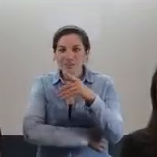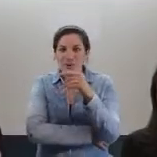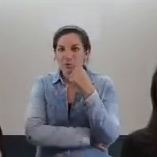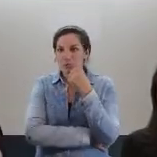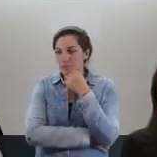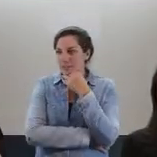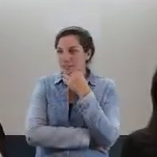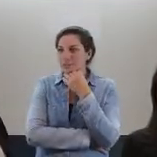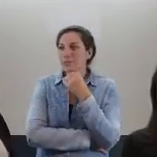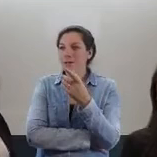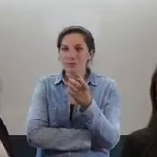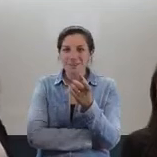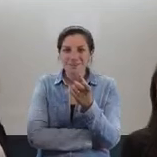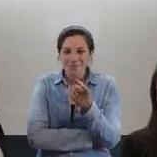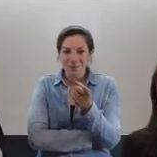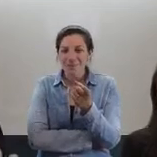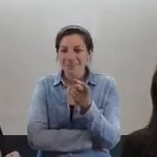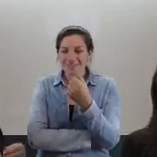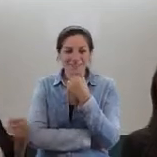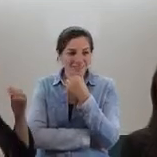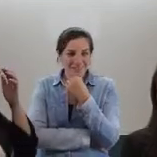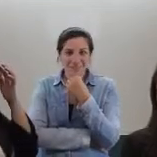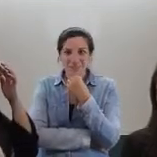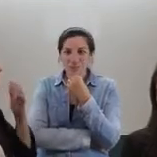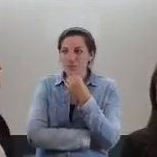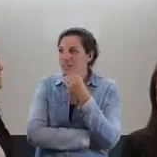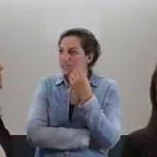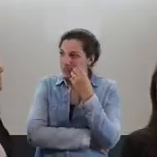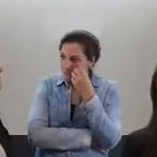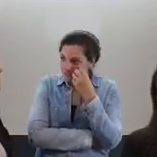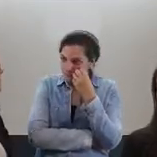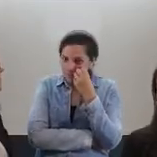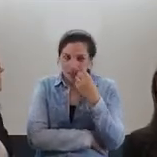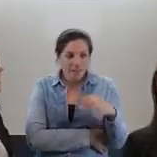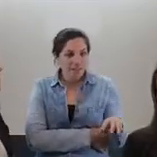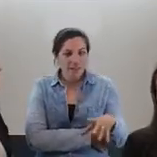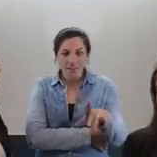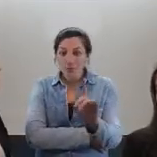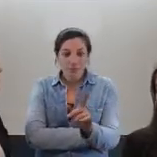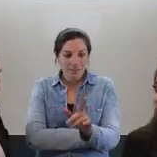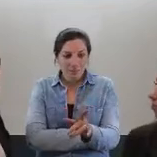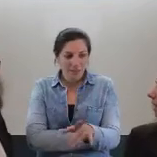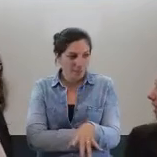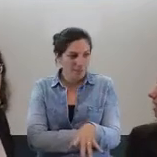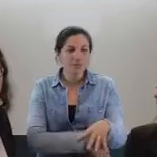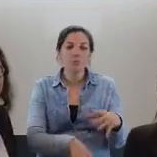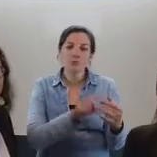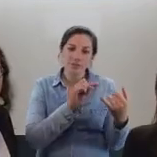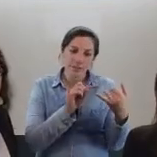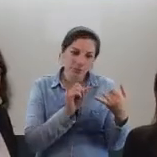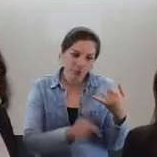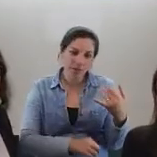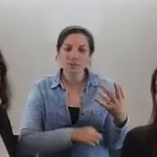as aulas não é muito diferente do trabalho que eles têm para fazer a lista de exercícios, porque dá um trabalhão. Eu E aí eu imagino. não sabia também